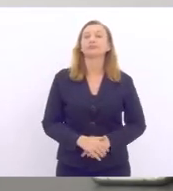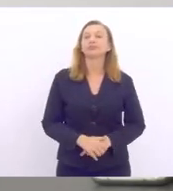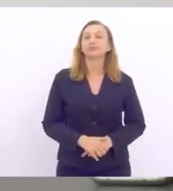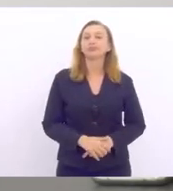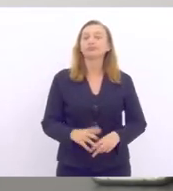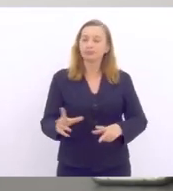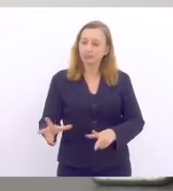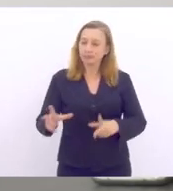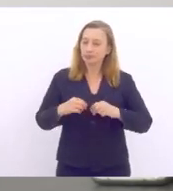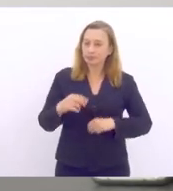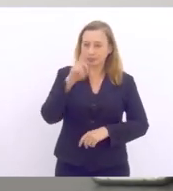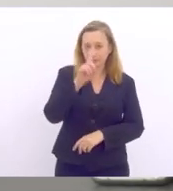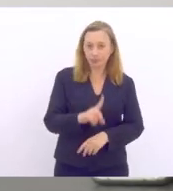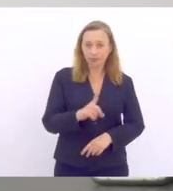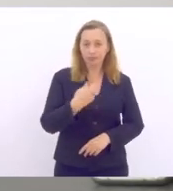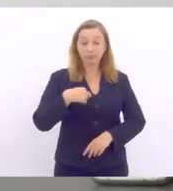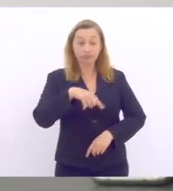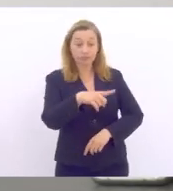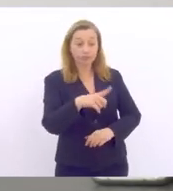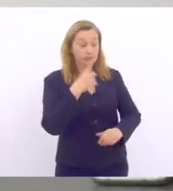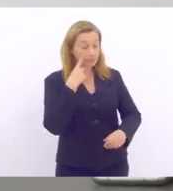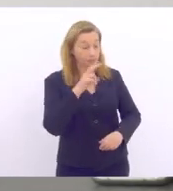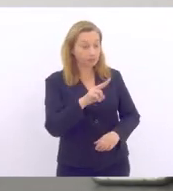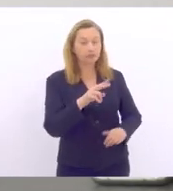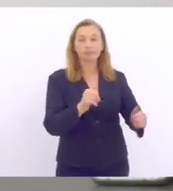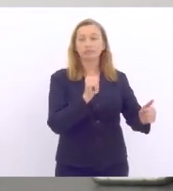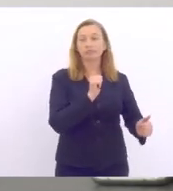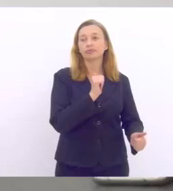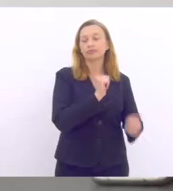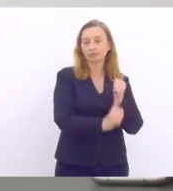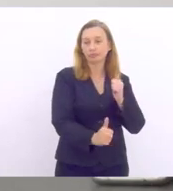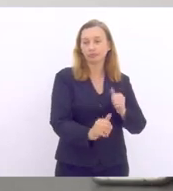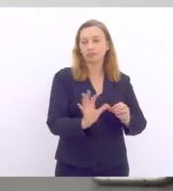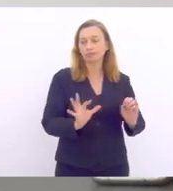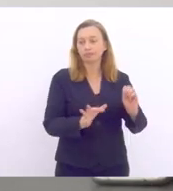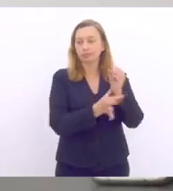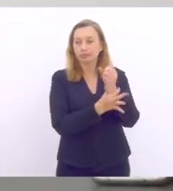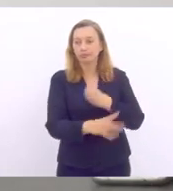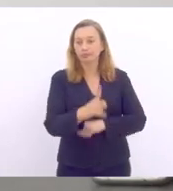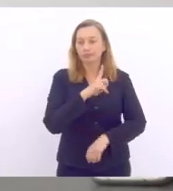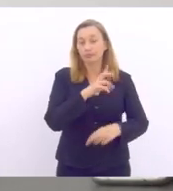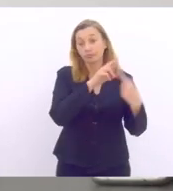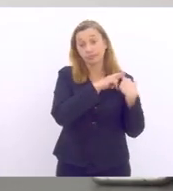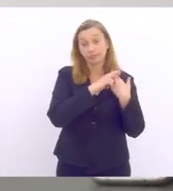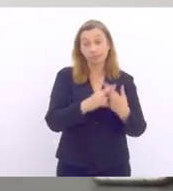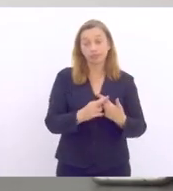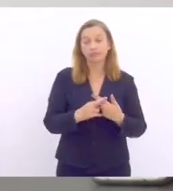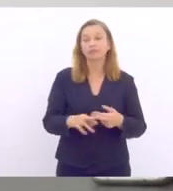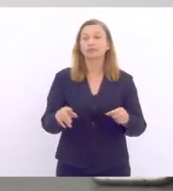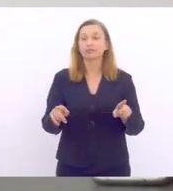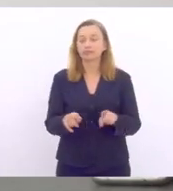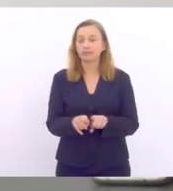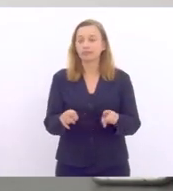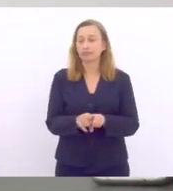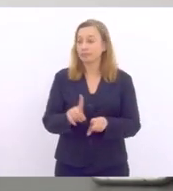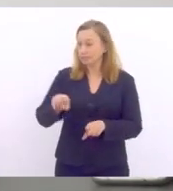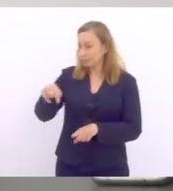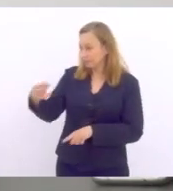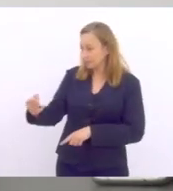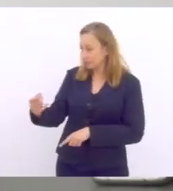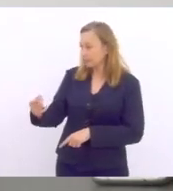que têm o direito de estar no estádio de forma segura. E imposição de responsabilidade a terceiros, porque recai